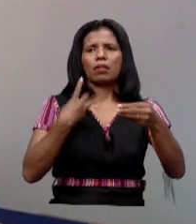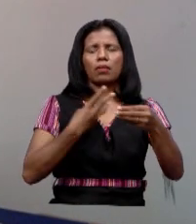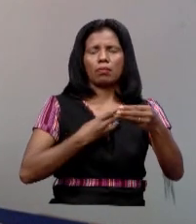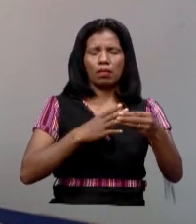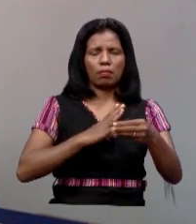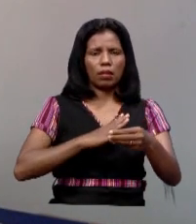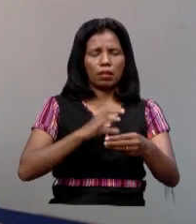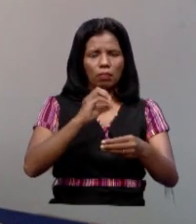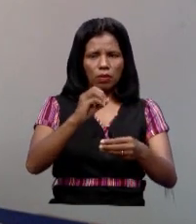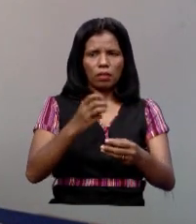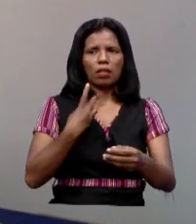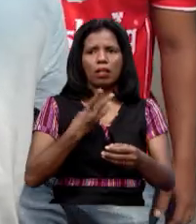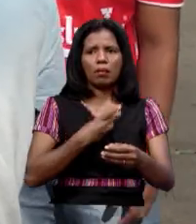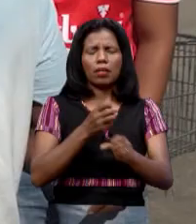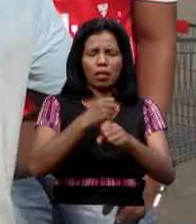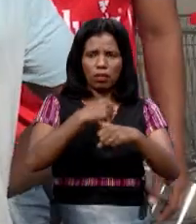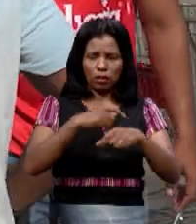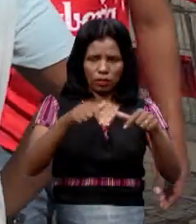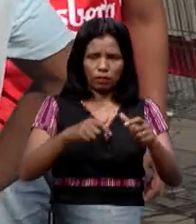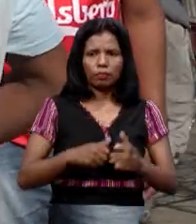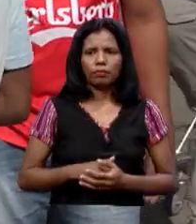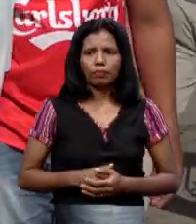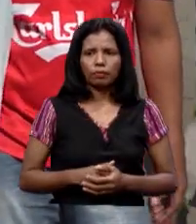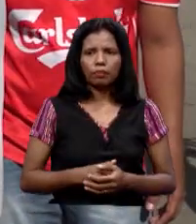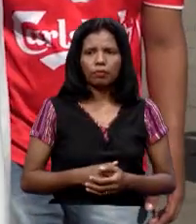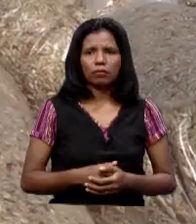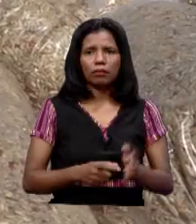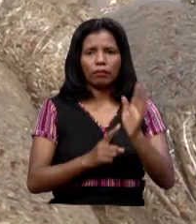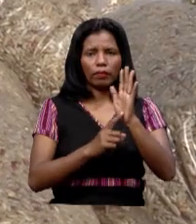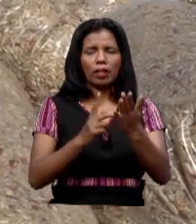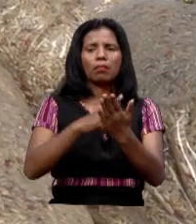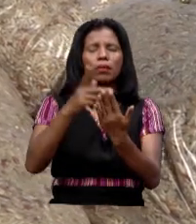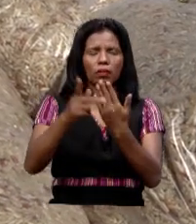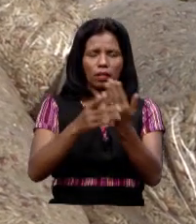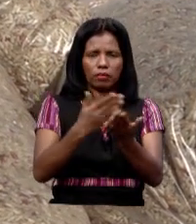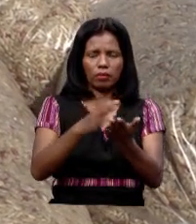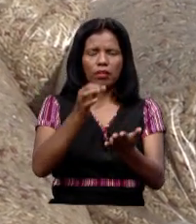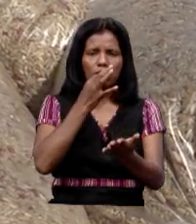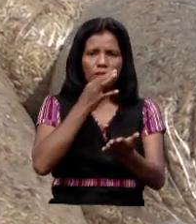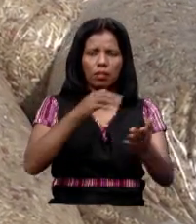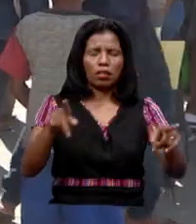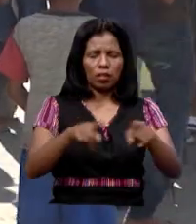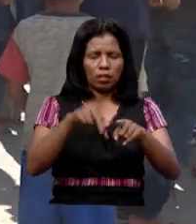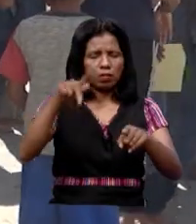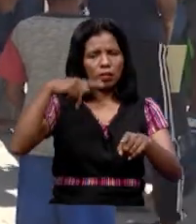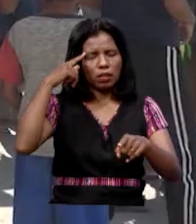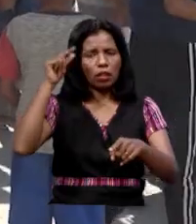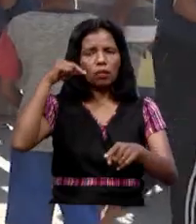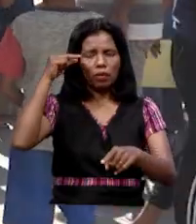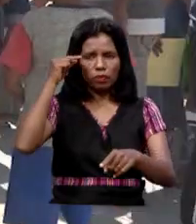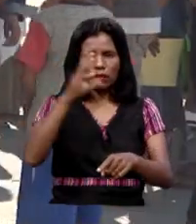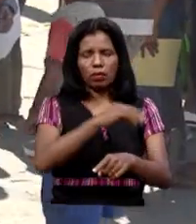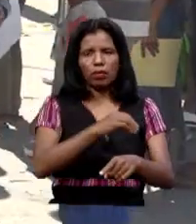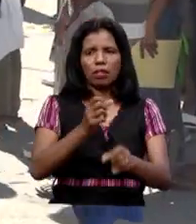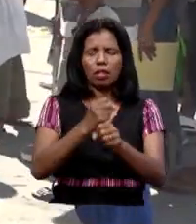ami balibo. Tamami ami produsi ne. Inocencio Saver Hactuir. Programa cesta básica nenudar política governo nien hodi habo